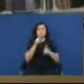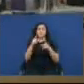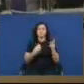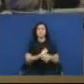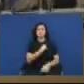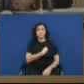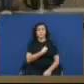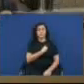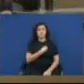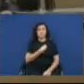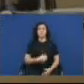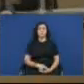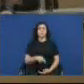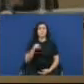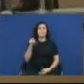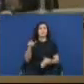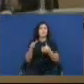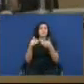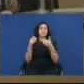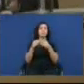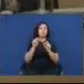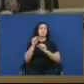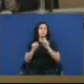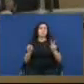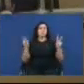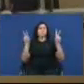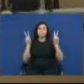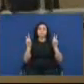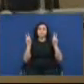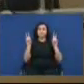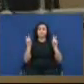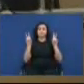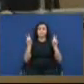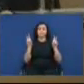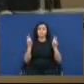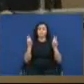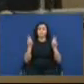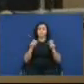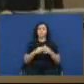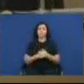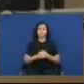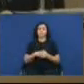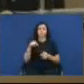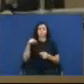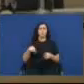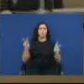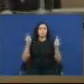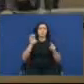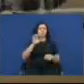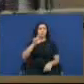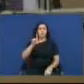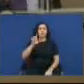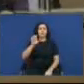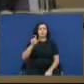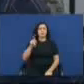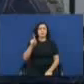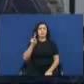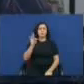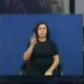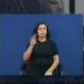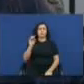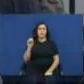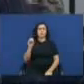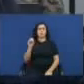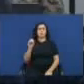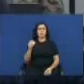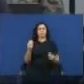público presente, esse requerimento trata... Hoje a Eletro, foi falado aqui muito da Eletro, essa empresa